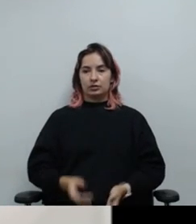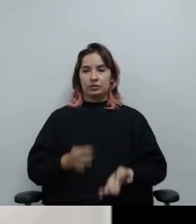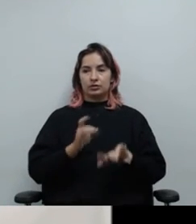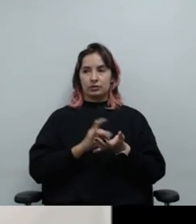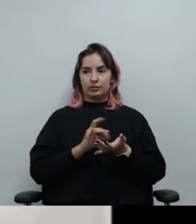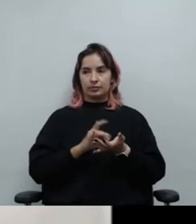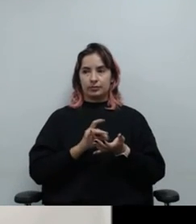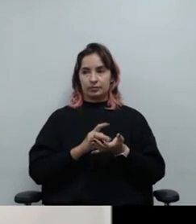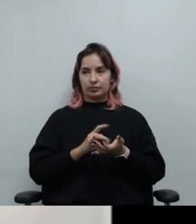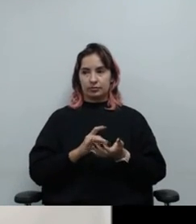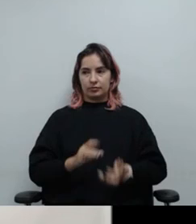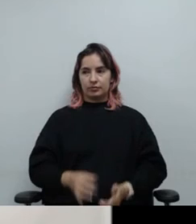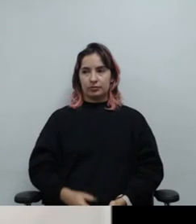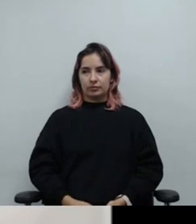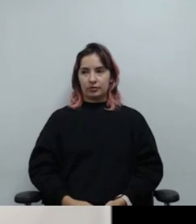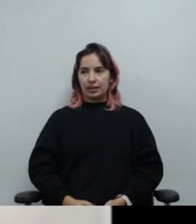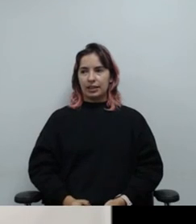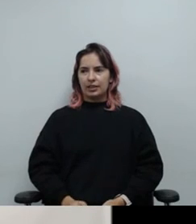realmente